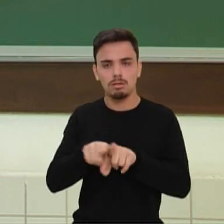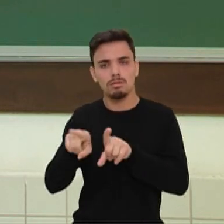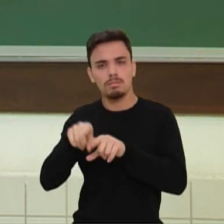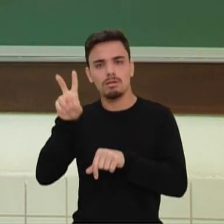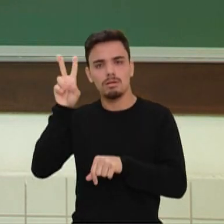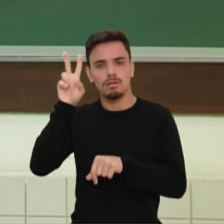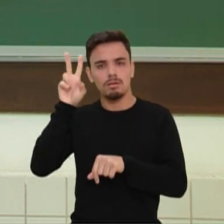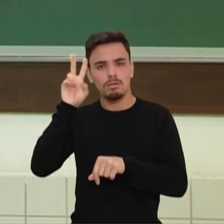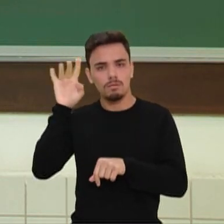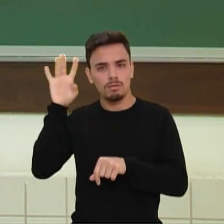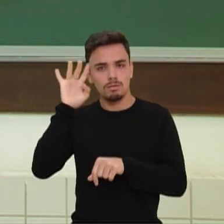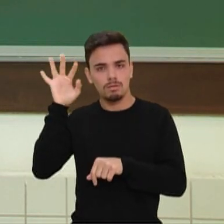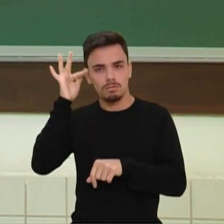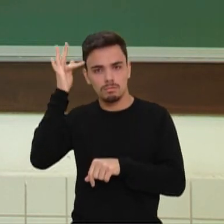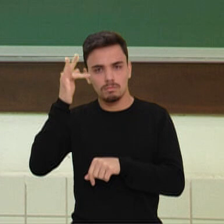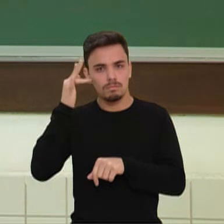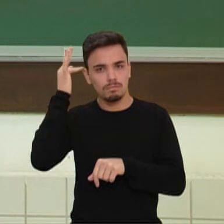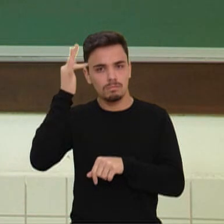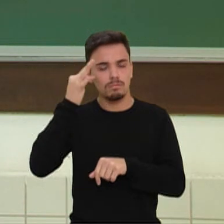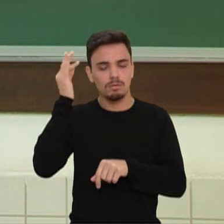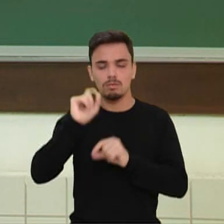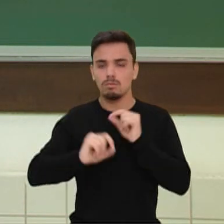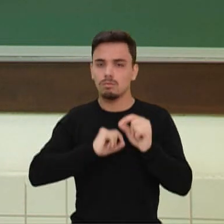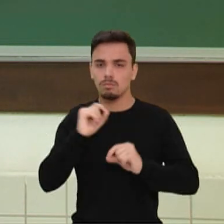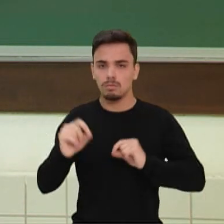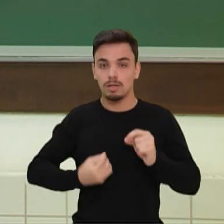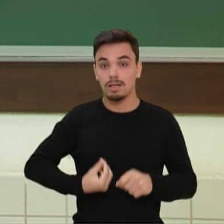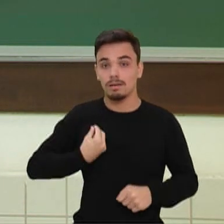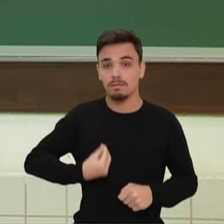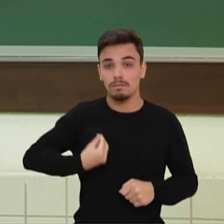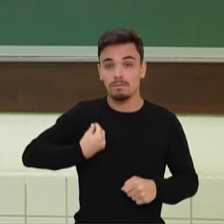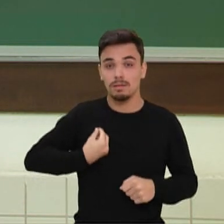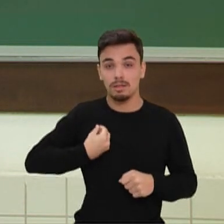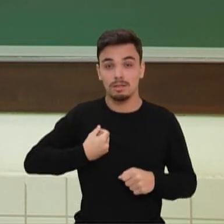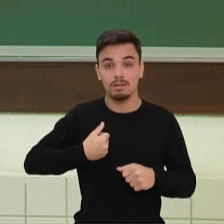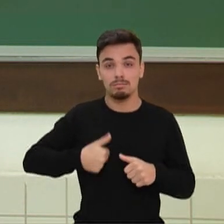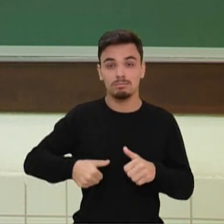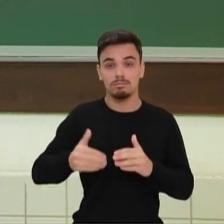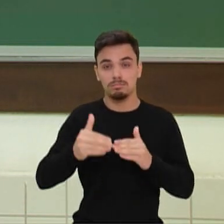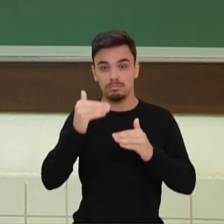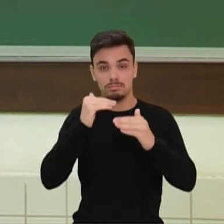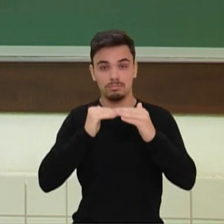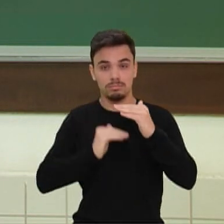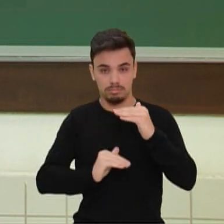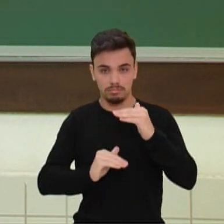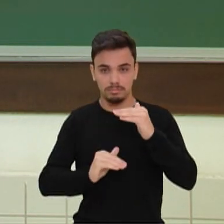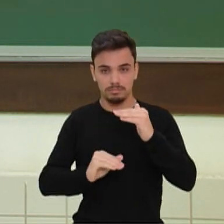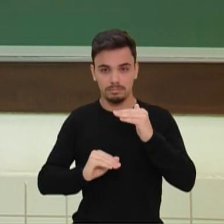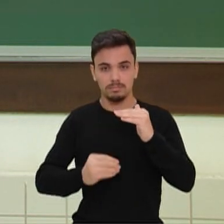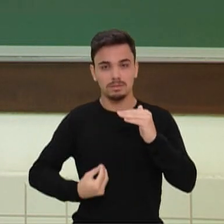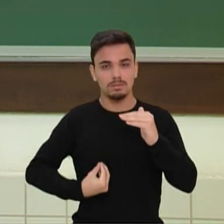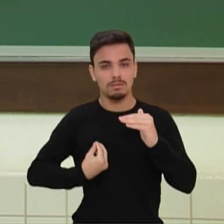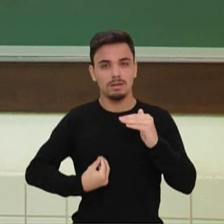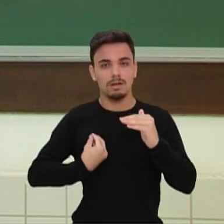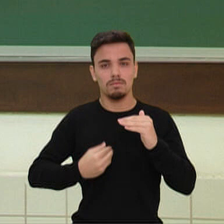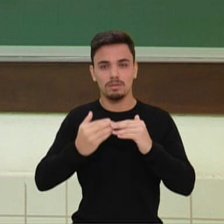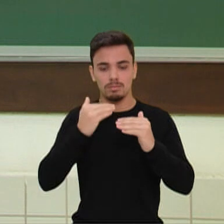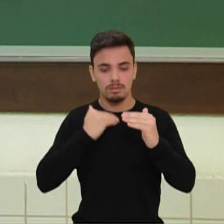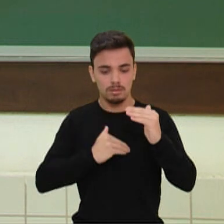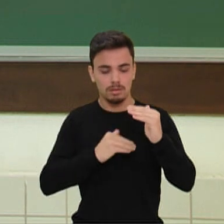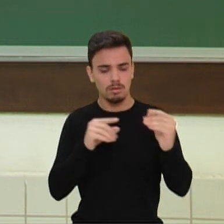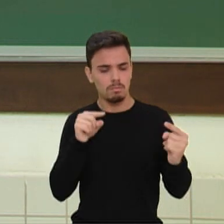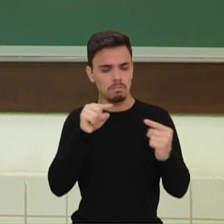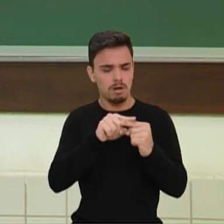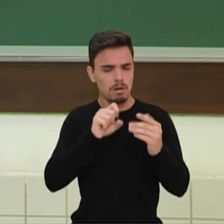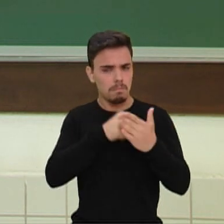de explicar a realidade, que a vida acaba ficando em segundo plano, acaba sendo uma vida totalmente dedicada